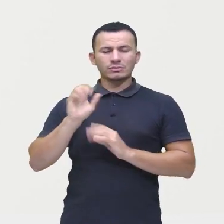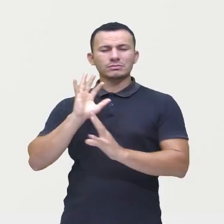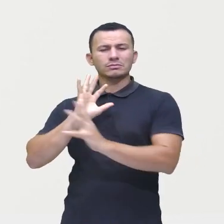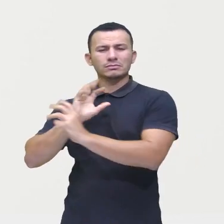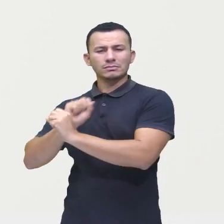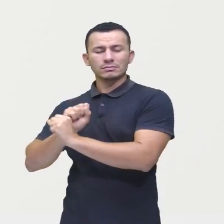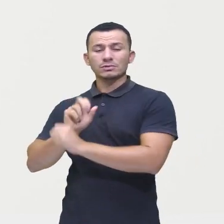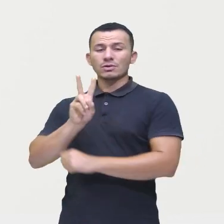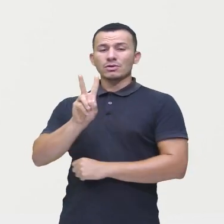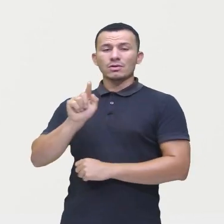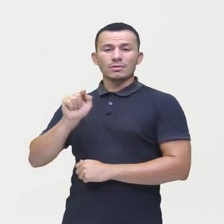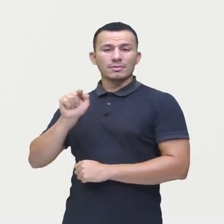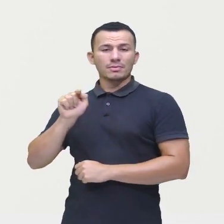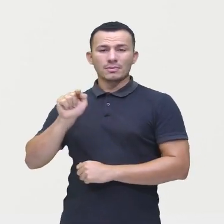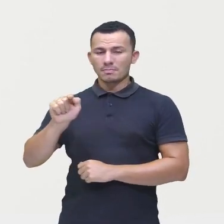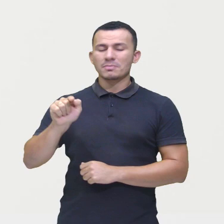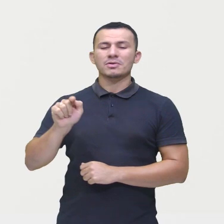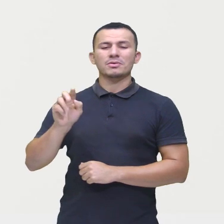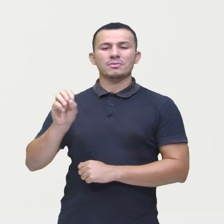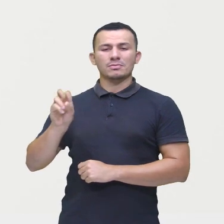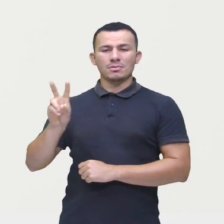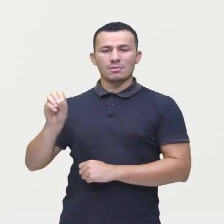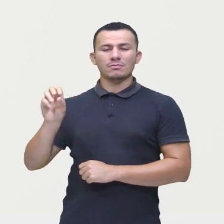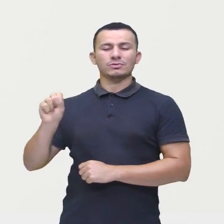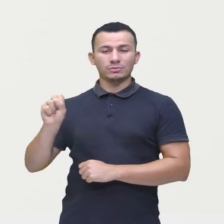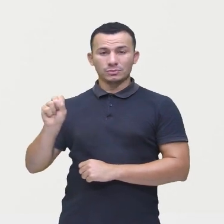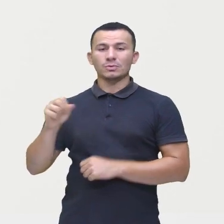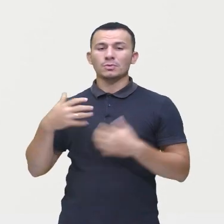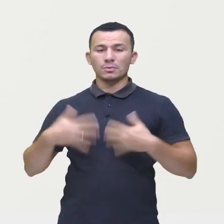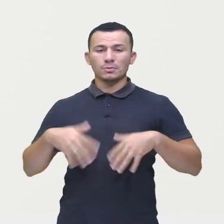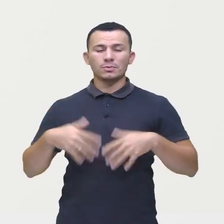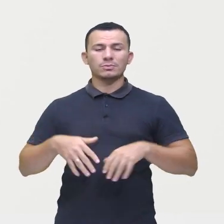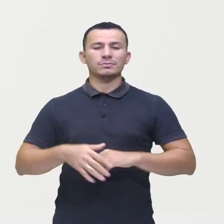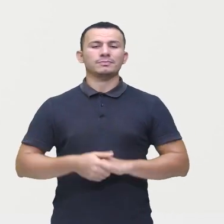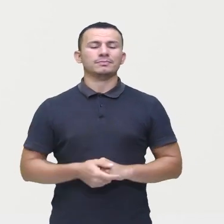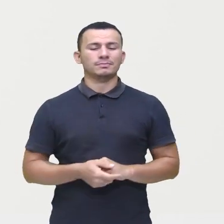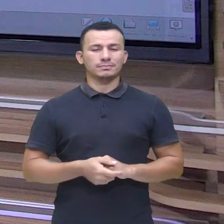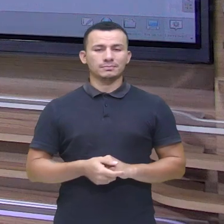De 2.000 ovos. Aqui comigo.